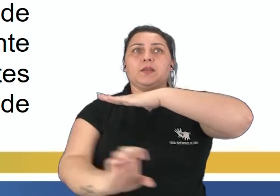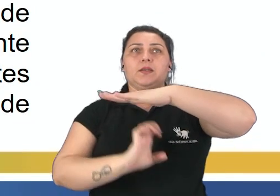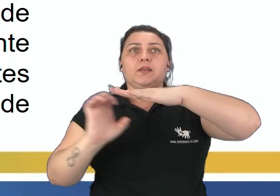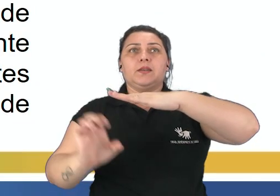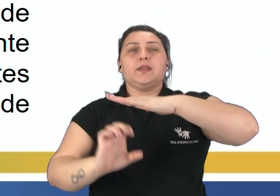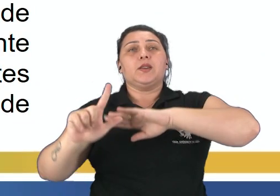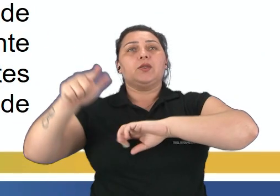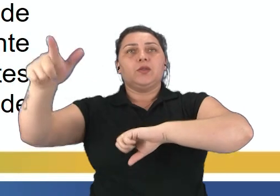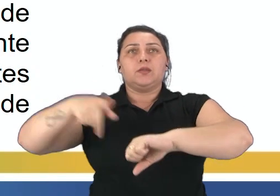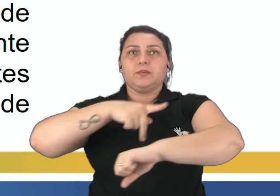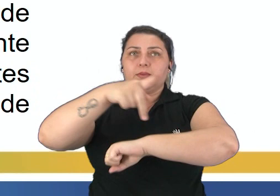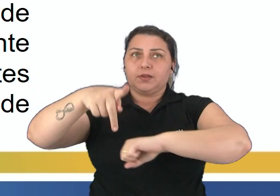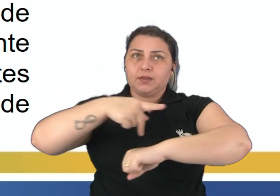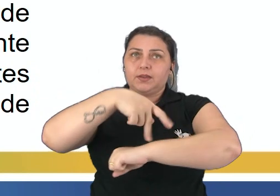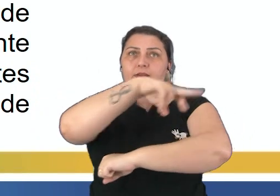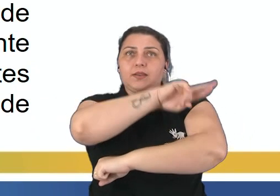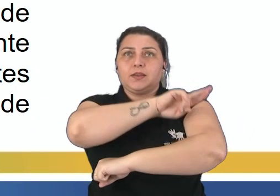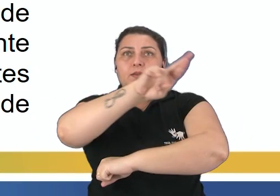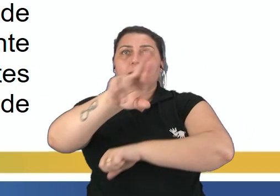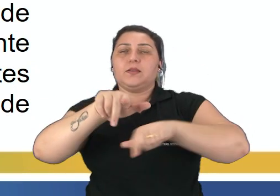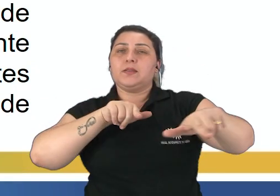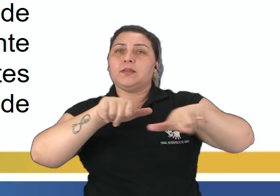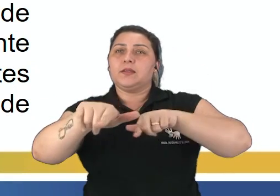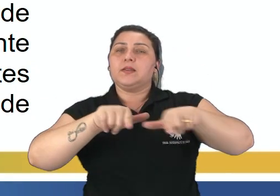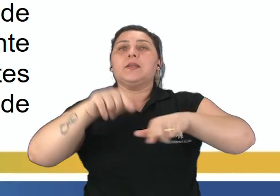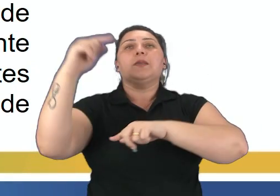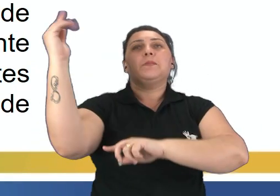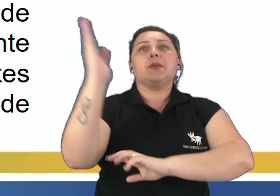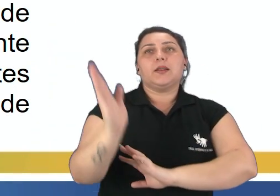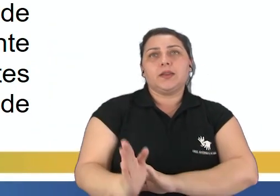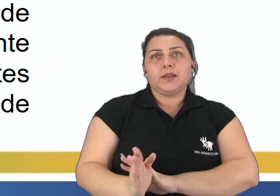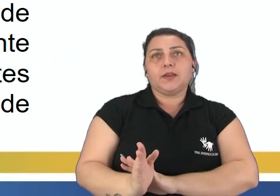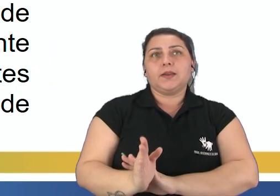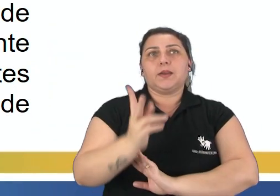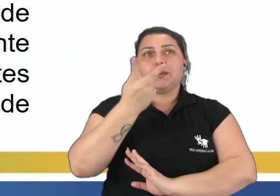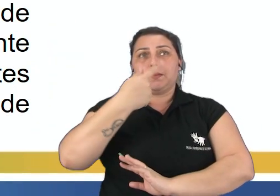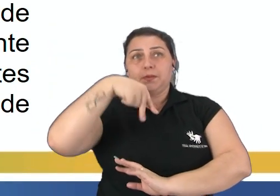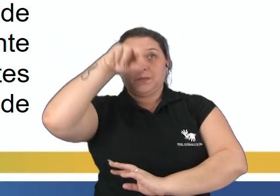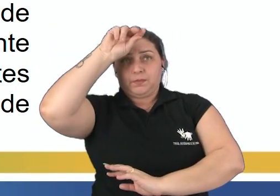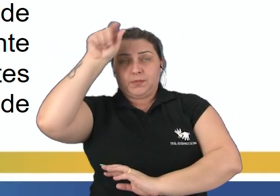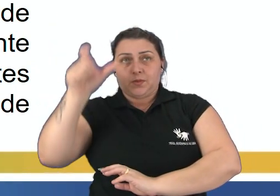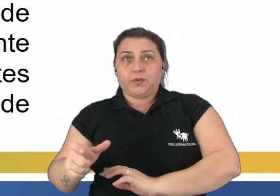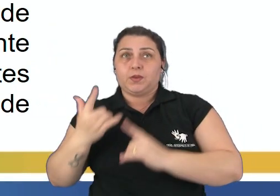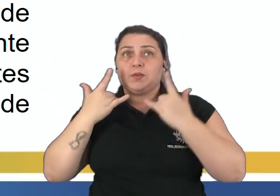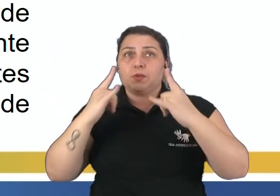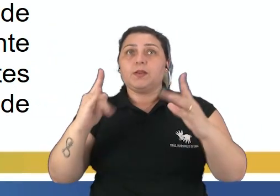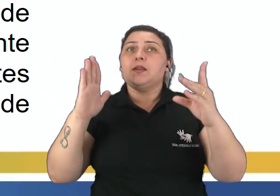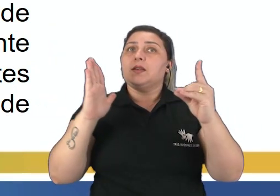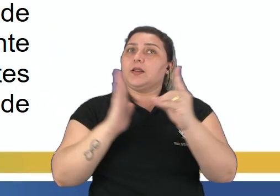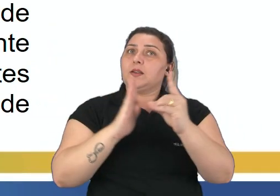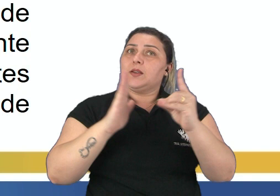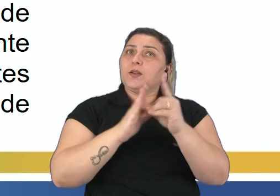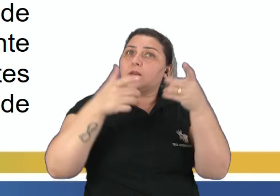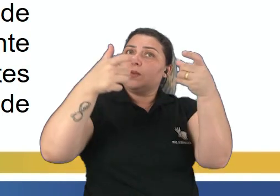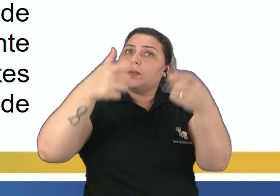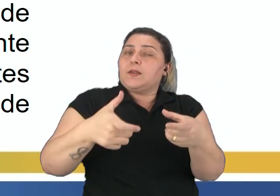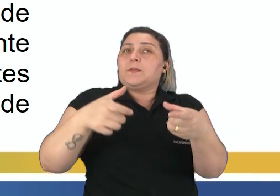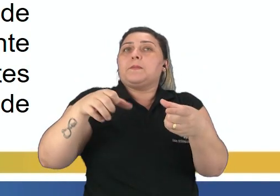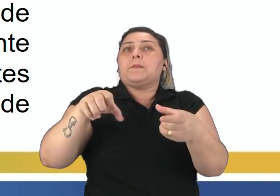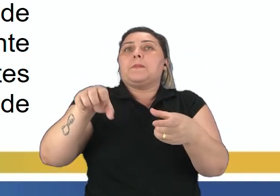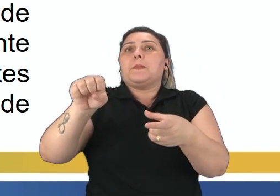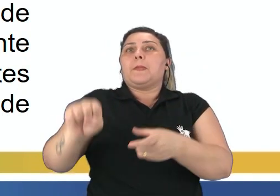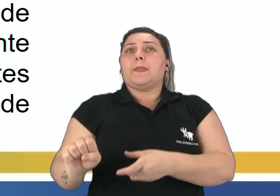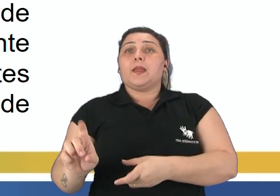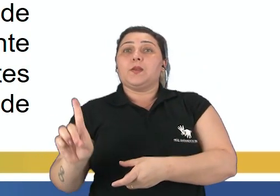disputada por empresas estrangeiras e seus representantes, trabalhadores brasileiros, peruanos, bolivianos,